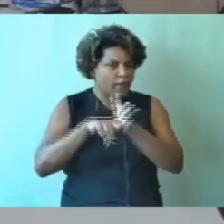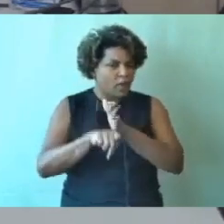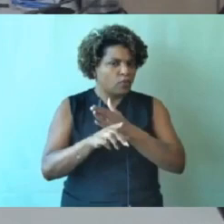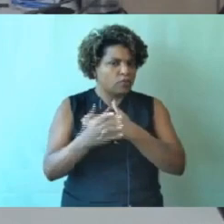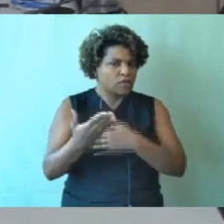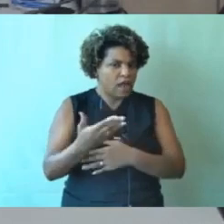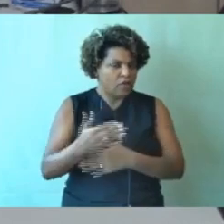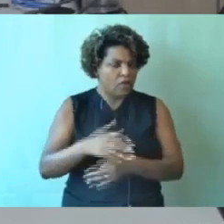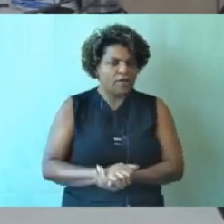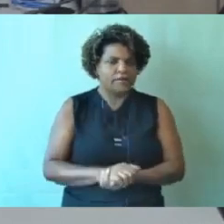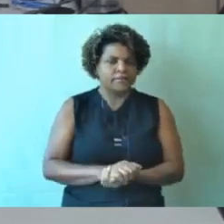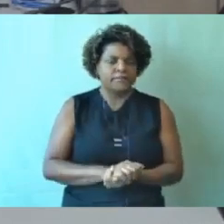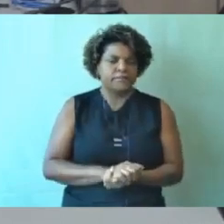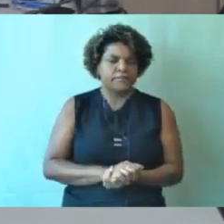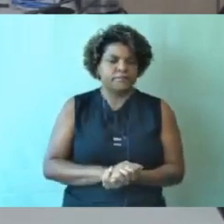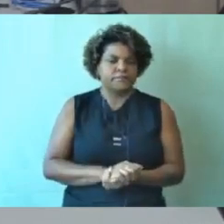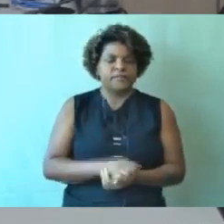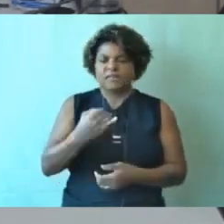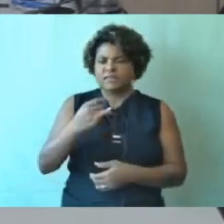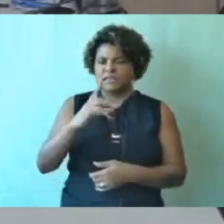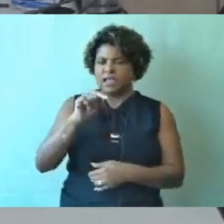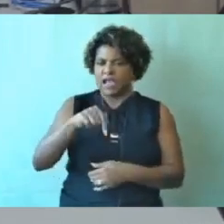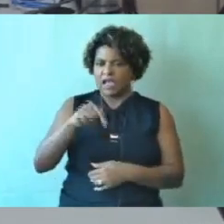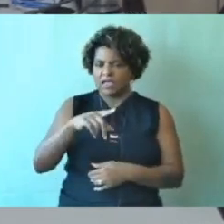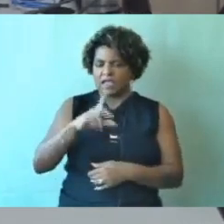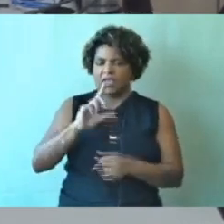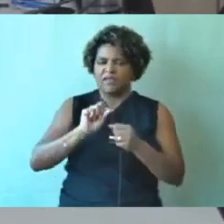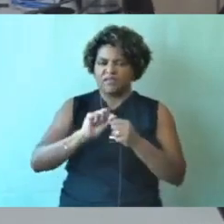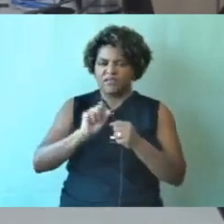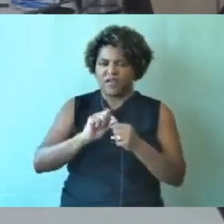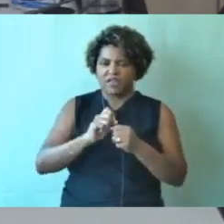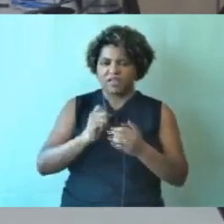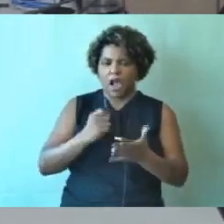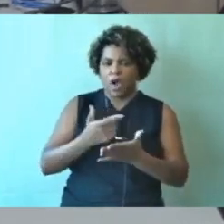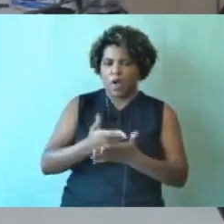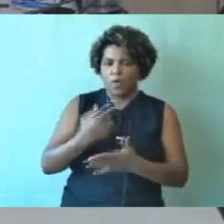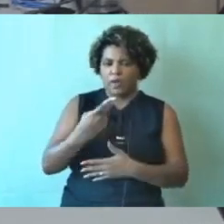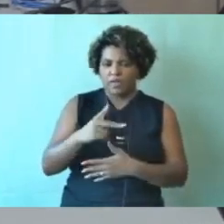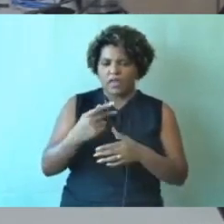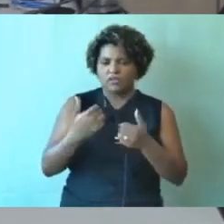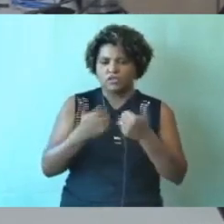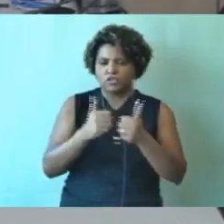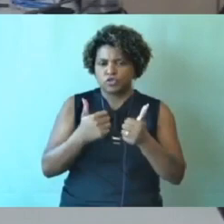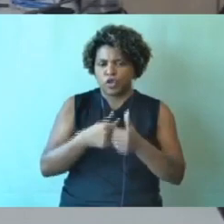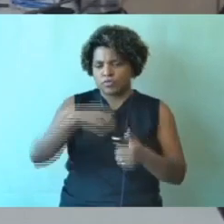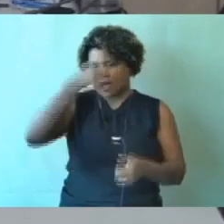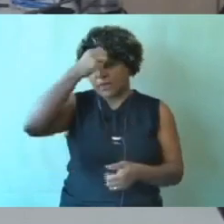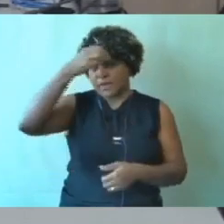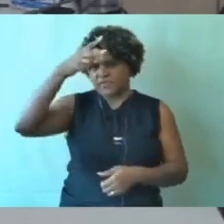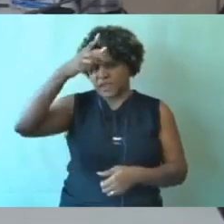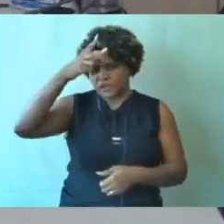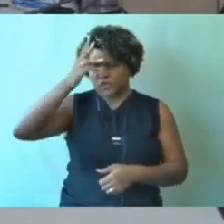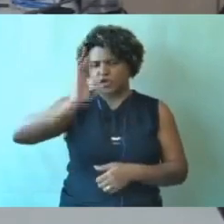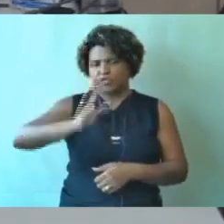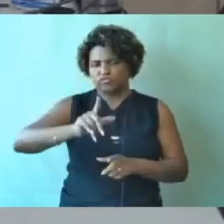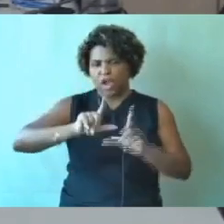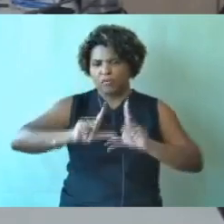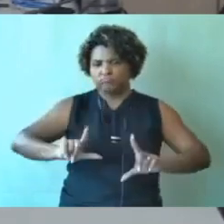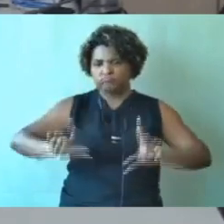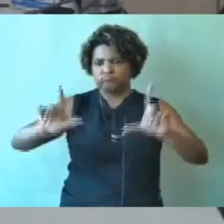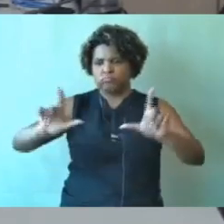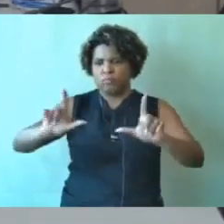inconsistência, não. Se a gente está fazendo aquisição desses ônibus, a prefeitura está lá fazendo propaganda que 420 ônibus foram